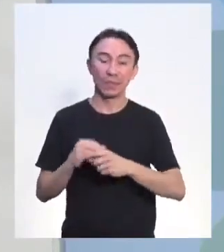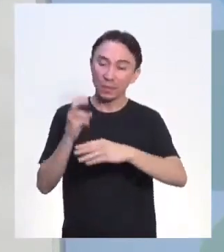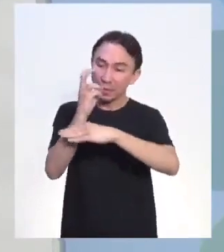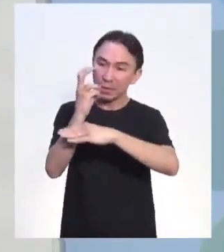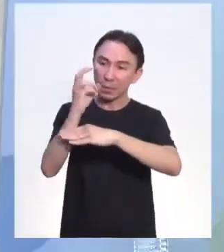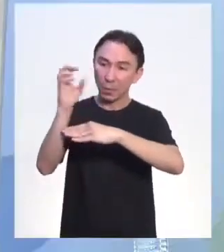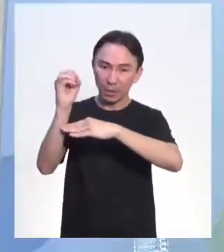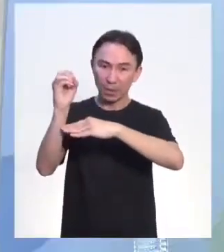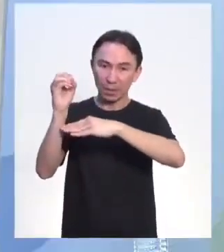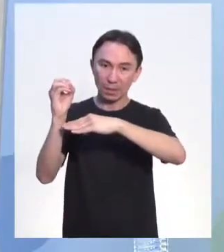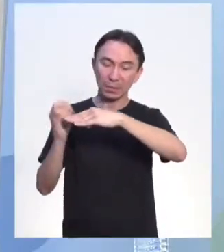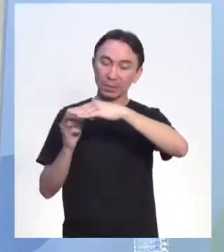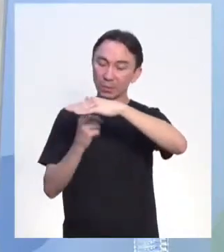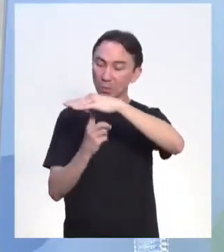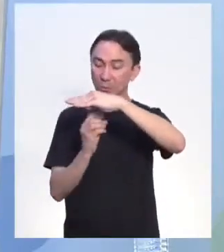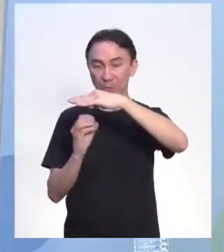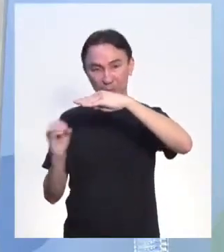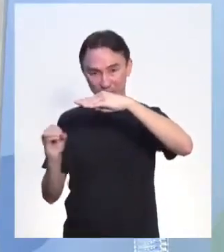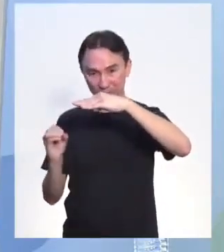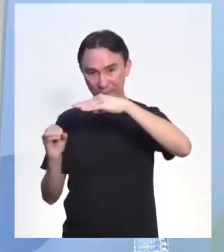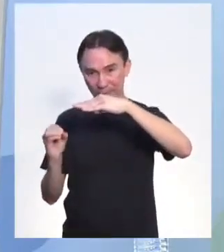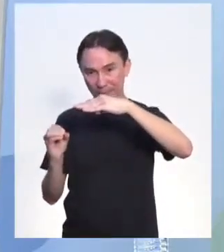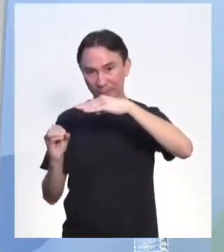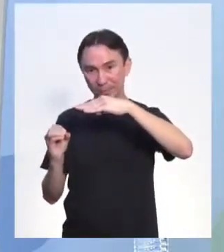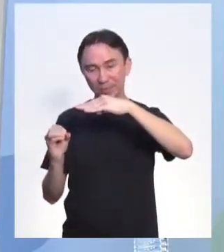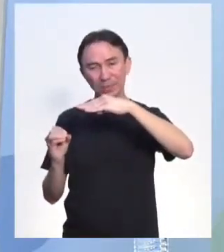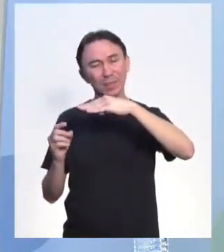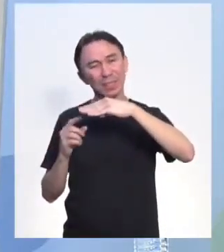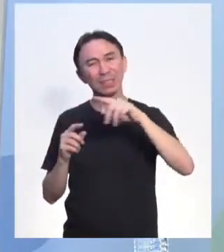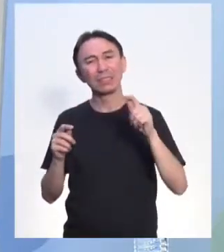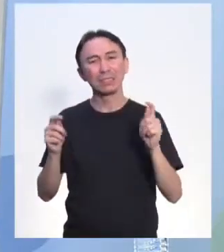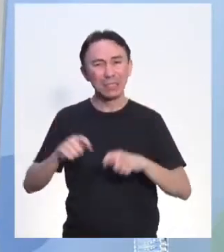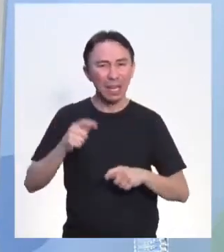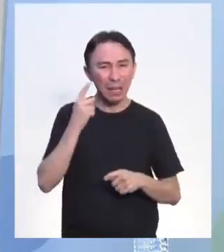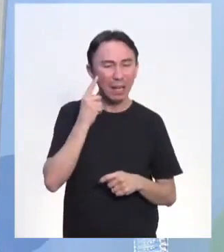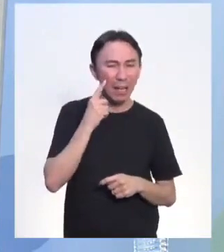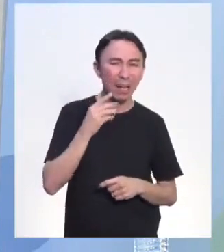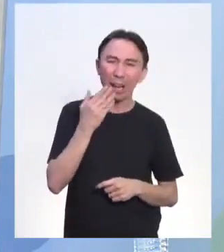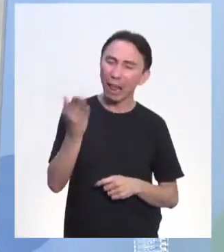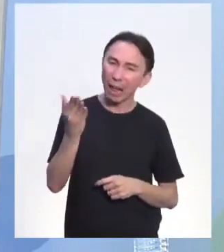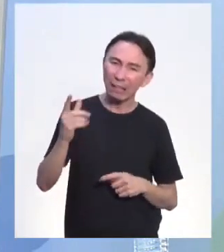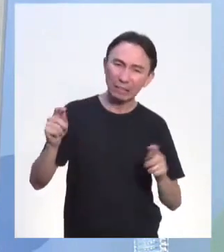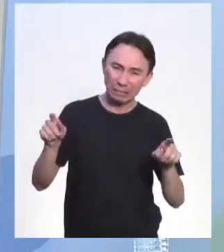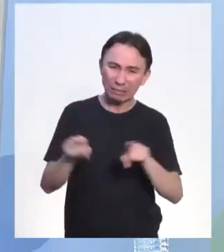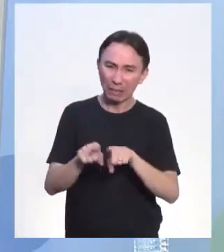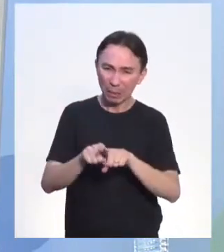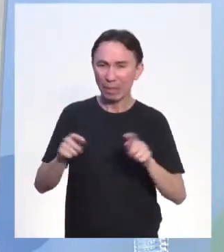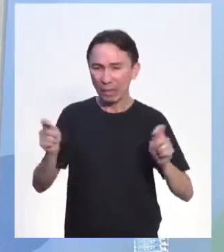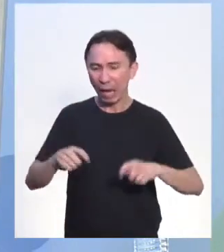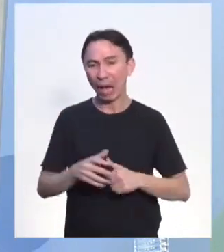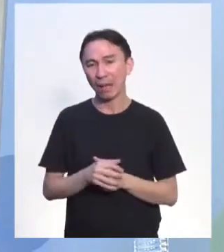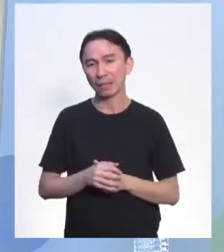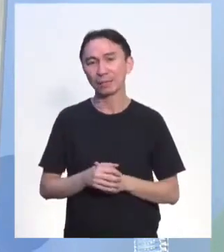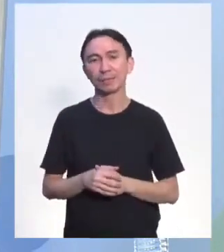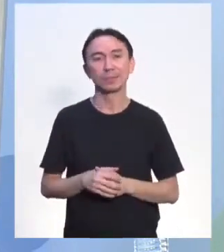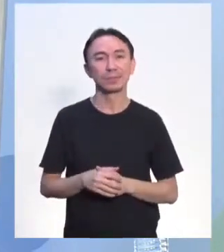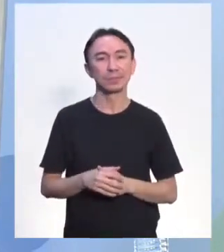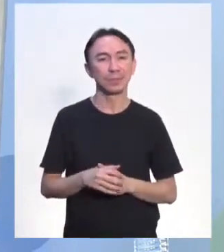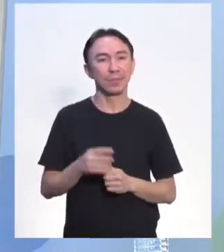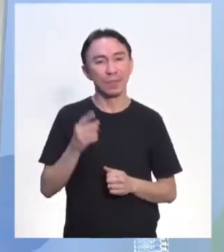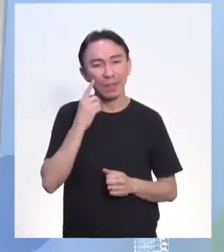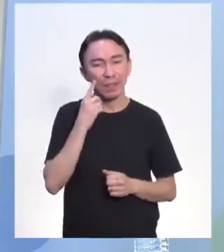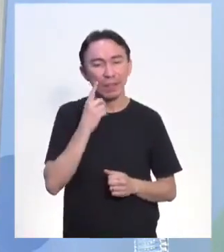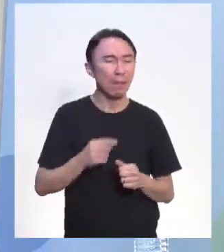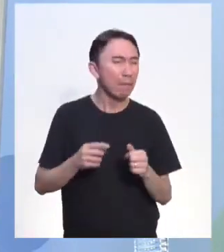100, que é 50%. Ah, professora, mas tem como eu fazer isso já olhando para o decimal também? Tem. Para fazer do jeito